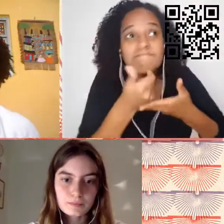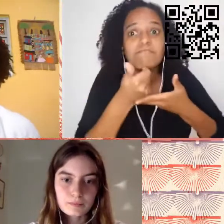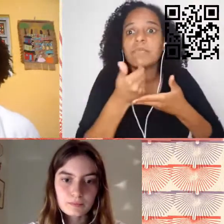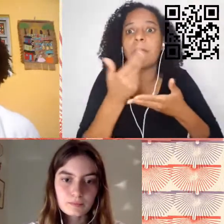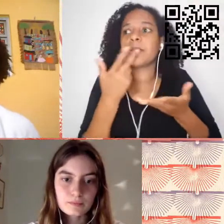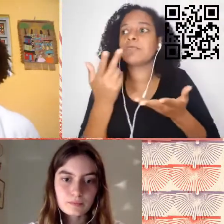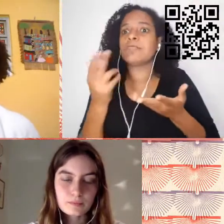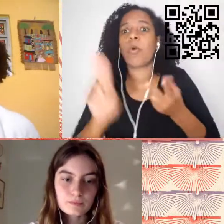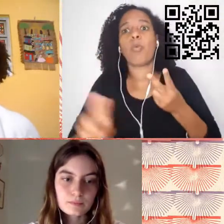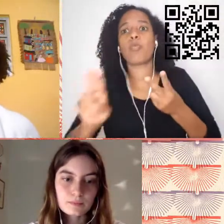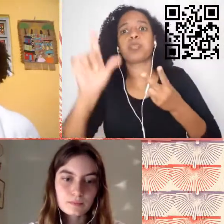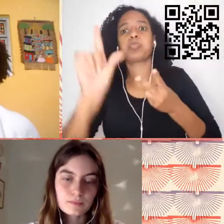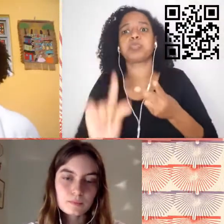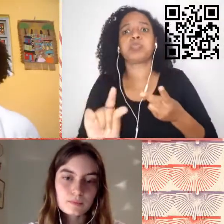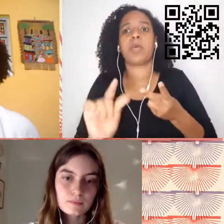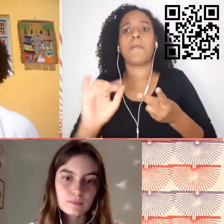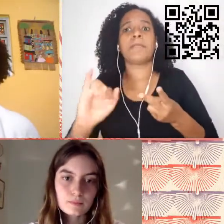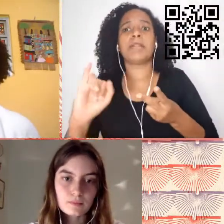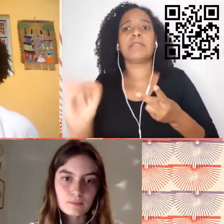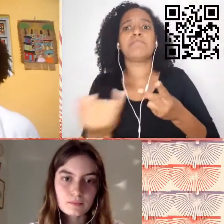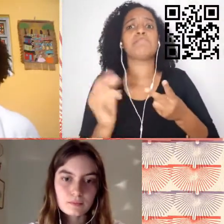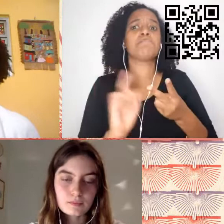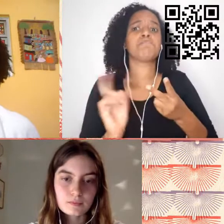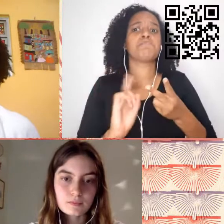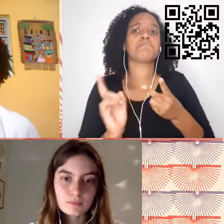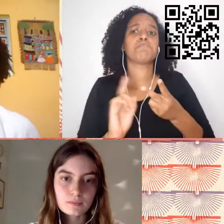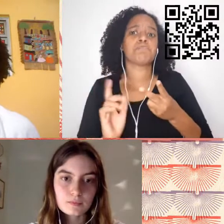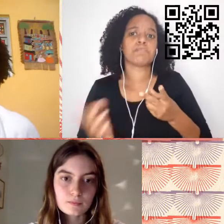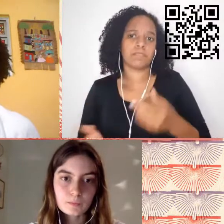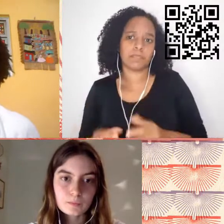sendo tão aproveitada, muitas vezes, no universo escolar.